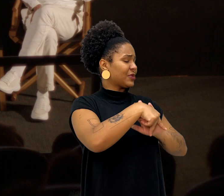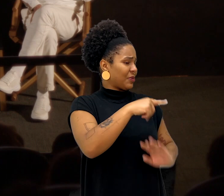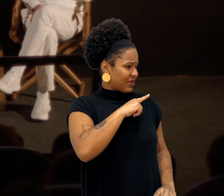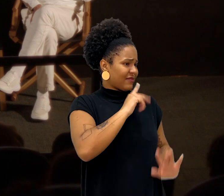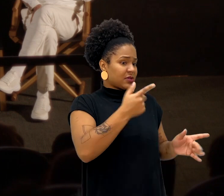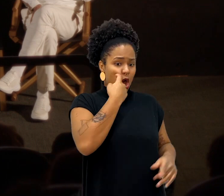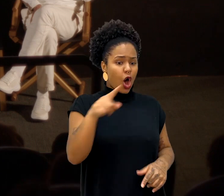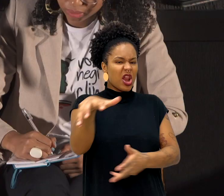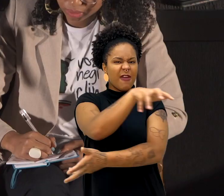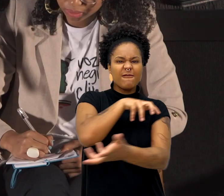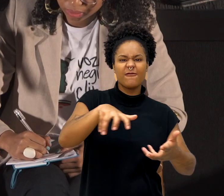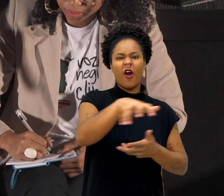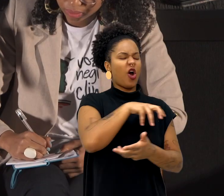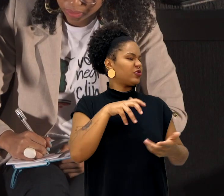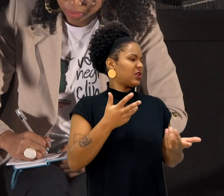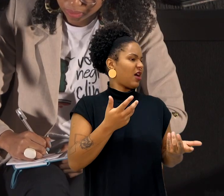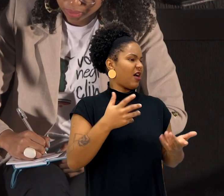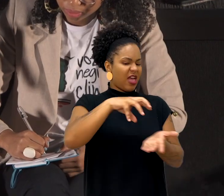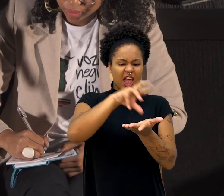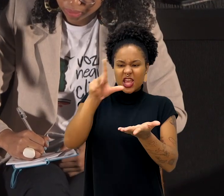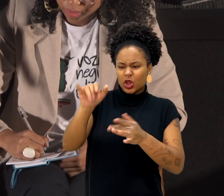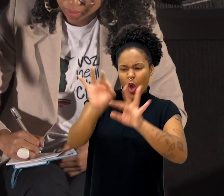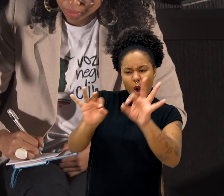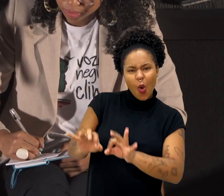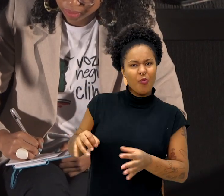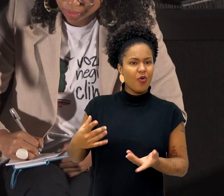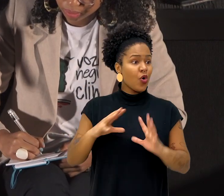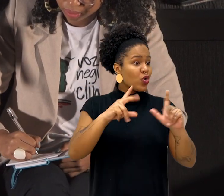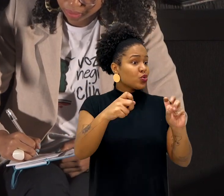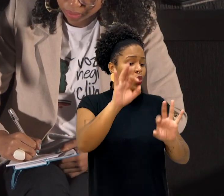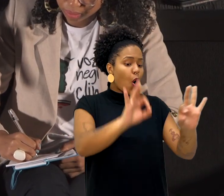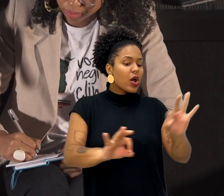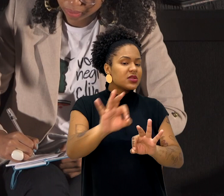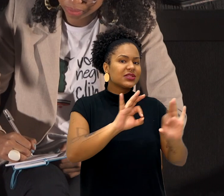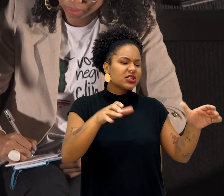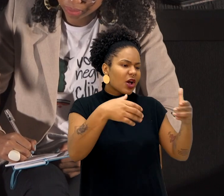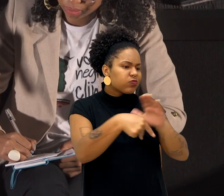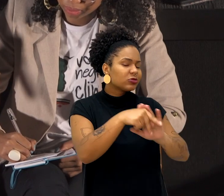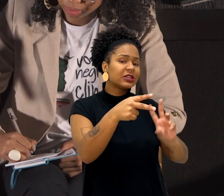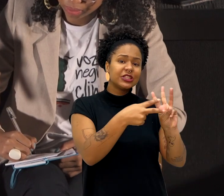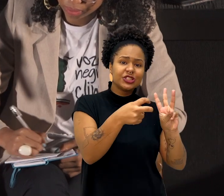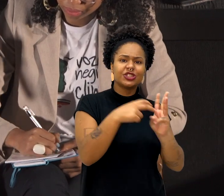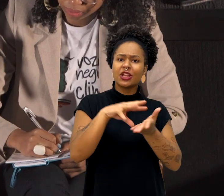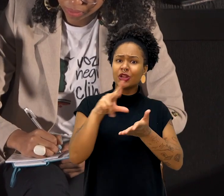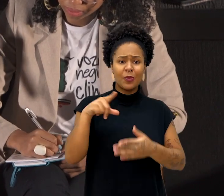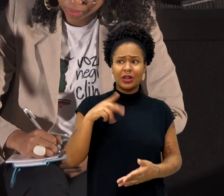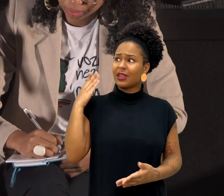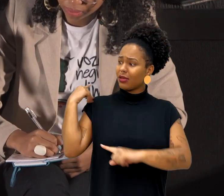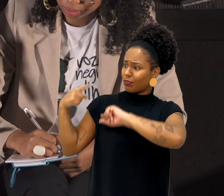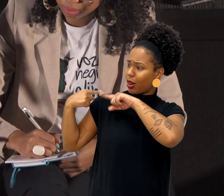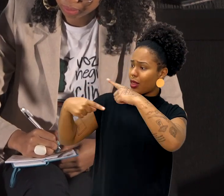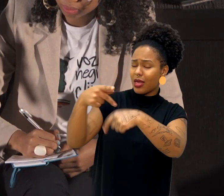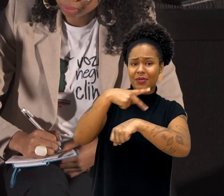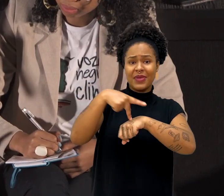a revolta, os quilombos, as rebeliões, toda a organização indígena e quilombola que a gente teve nesse país. Já